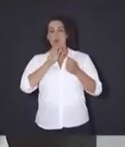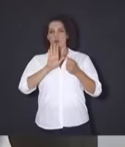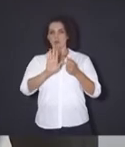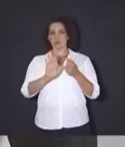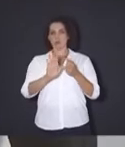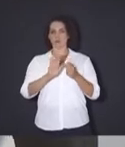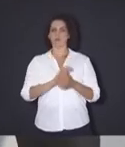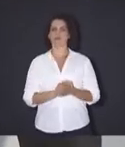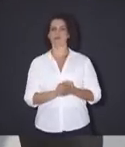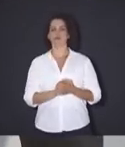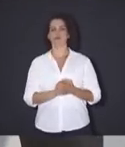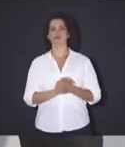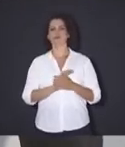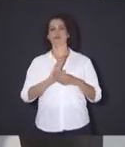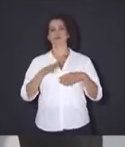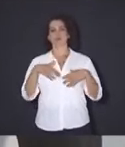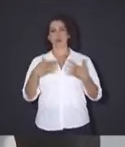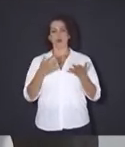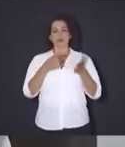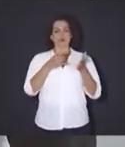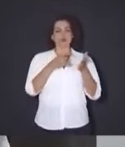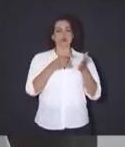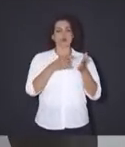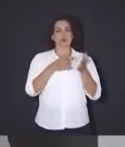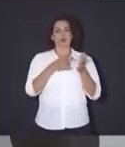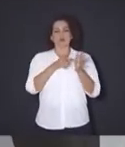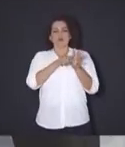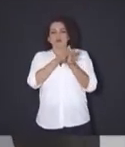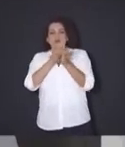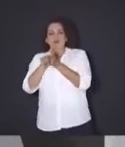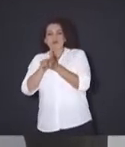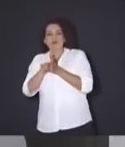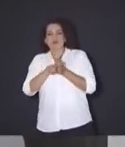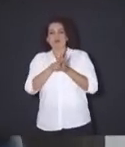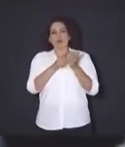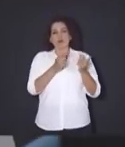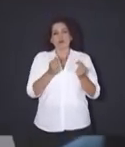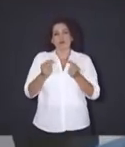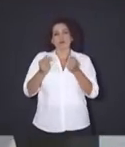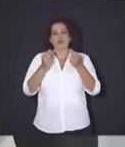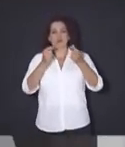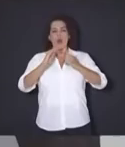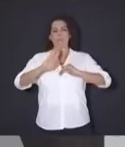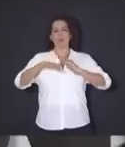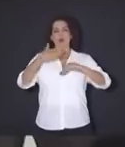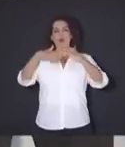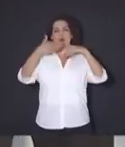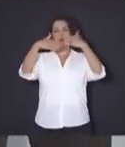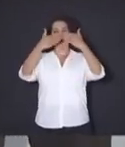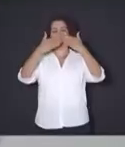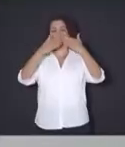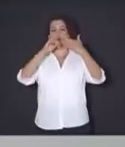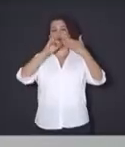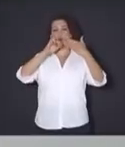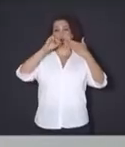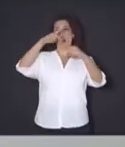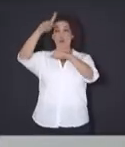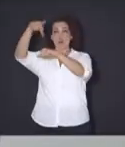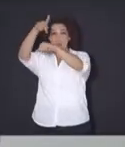a especulação financeira cresce a expansão da atividade dos outros países